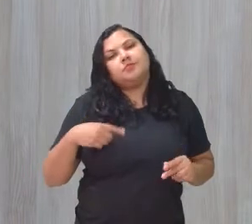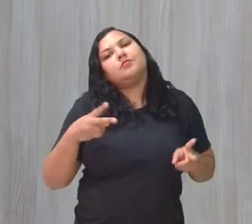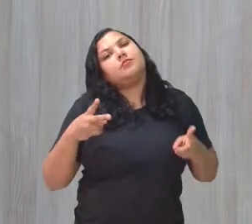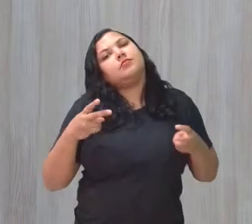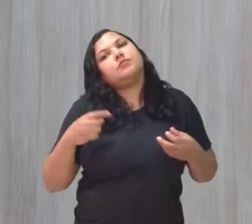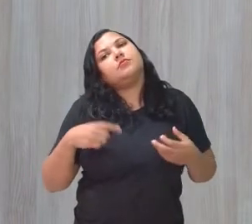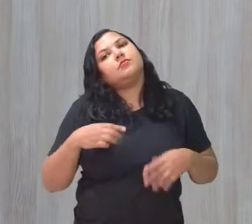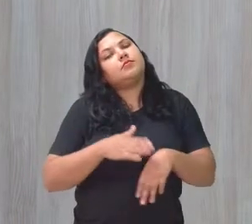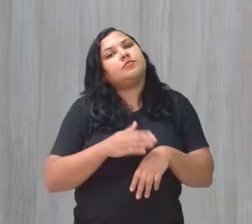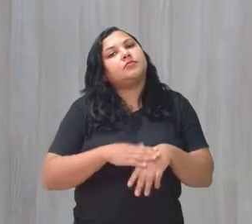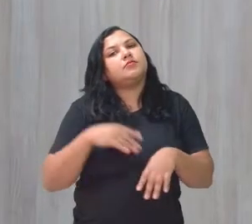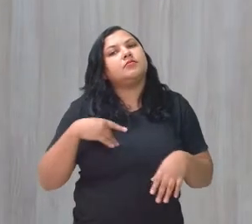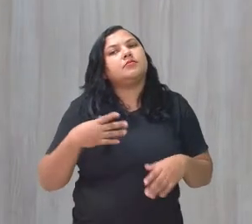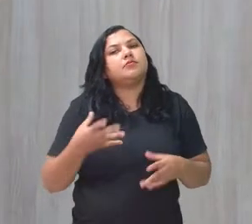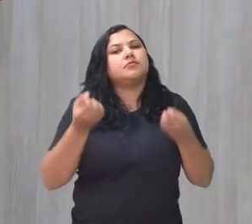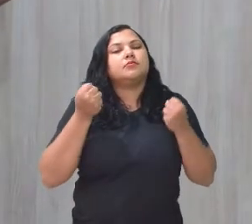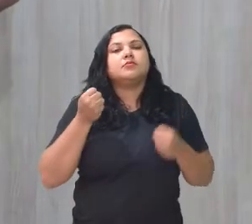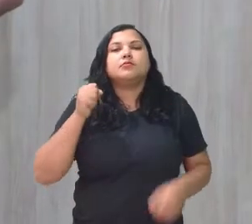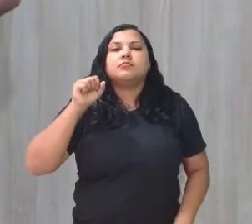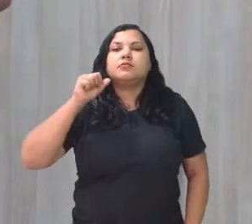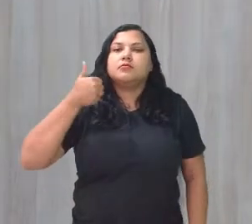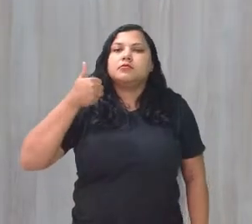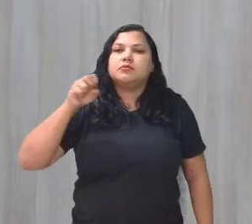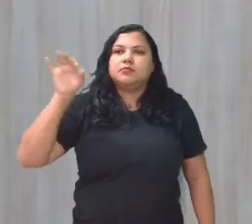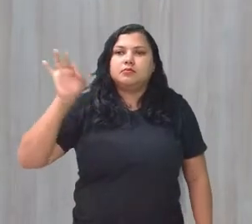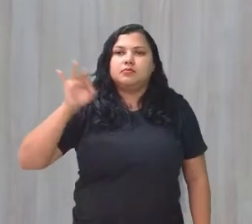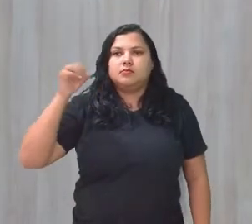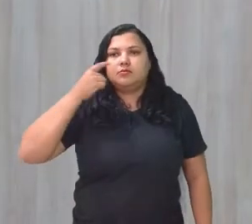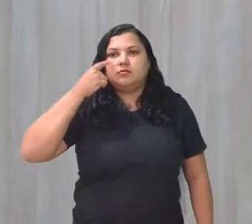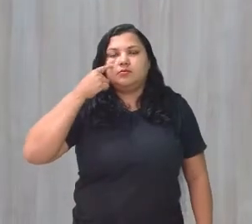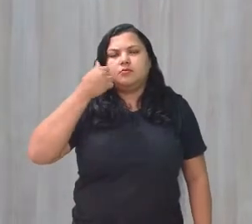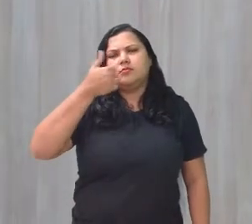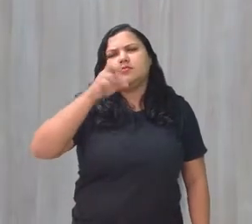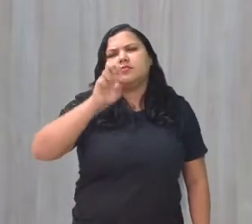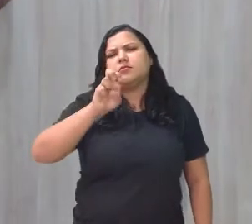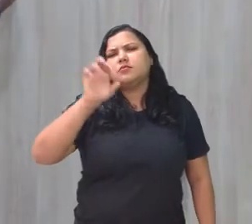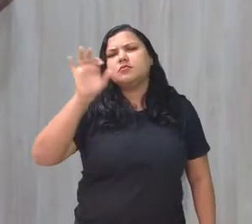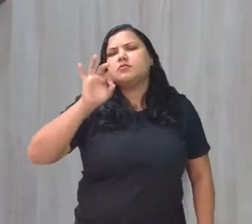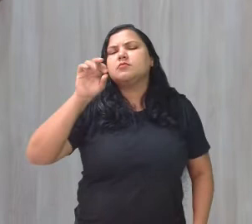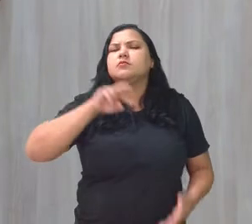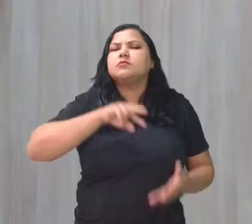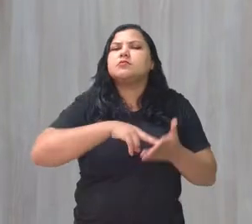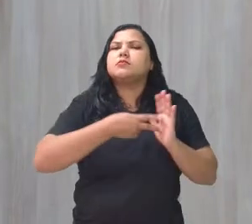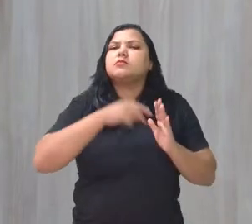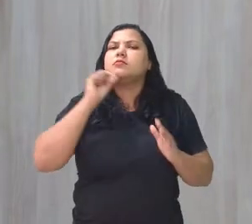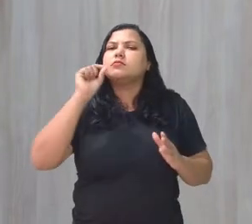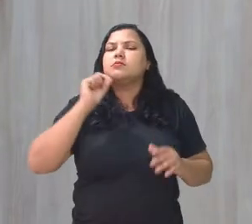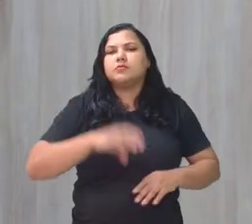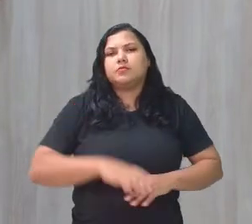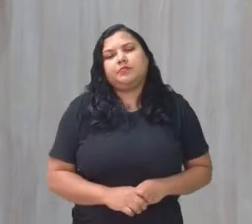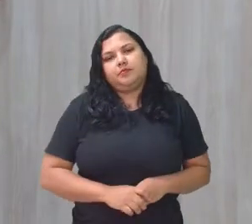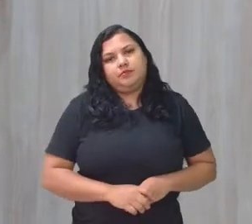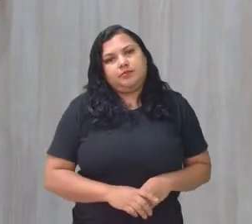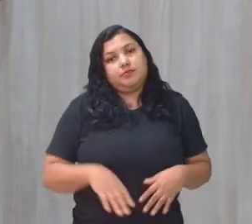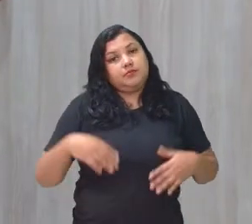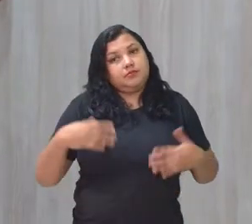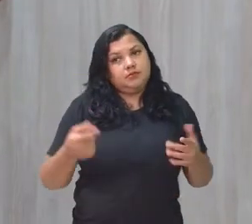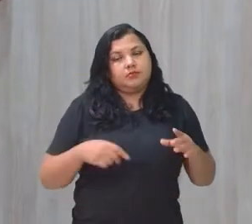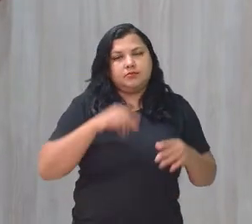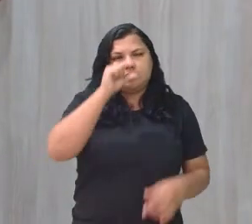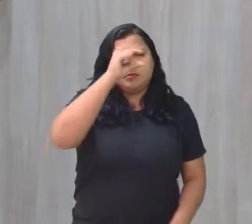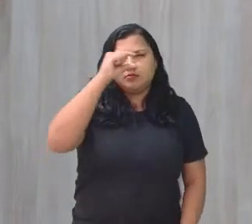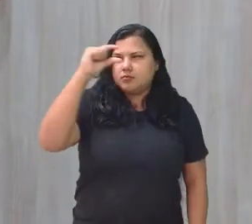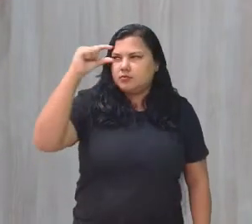quando eu peguei ali os 15%, o que significa aqueles 15%? Significa que eu vou pegar 15 dessas